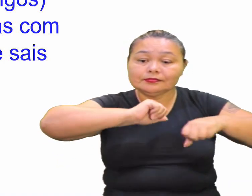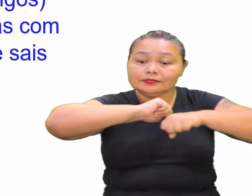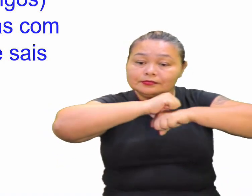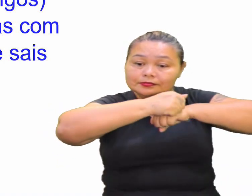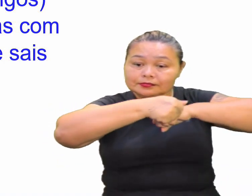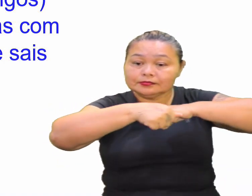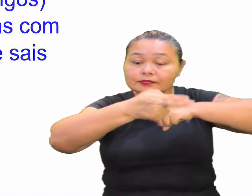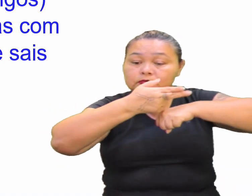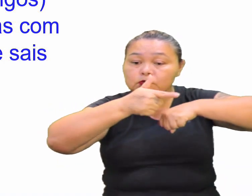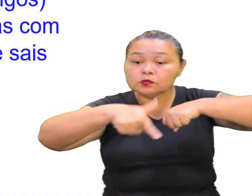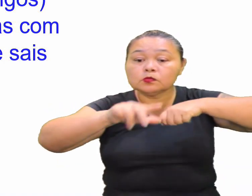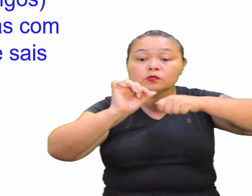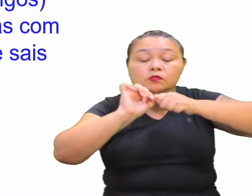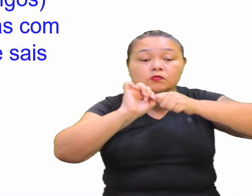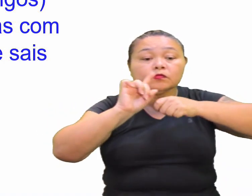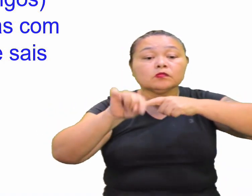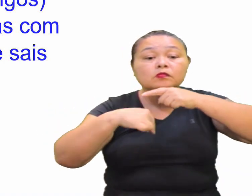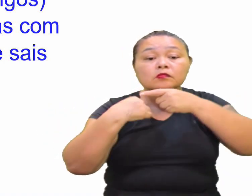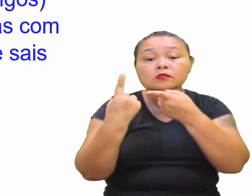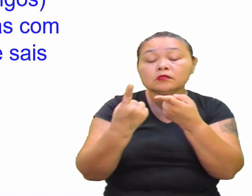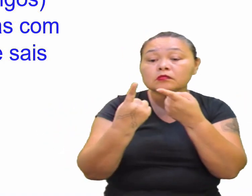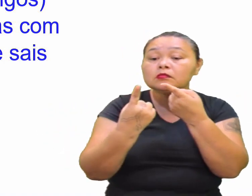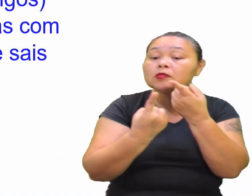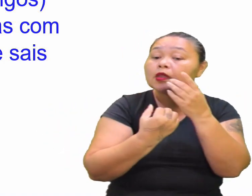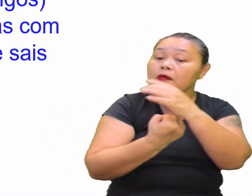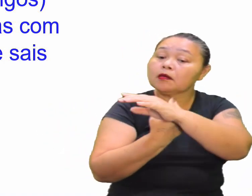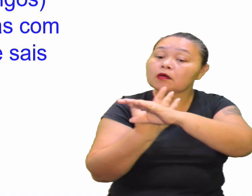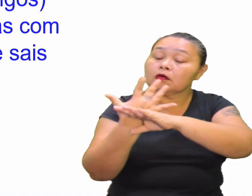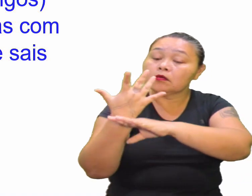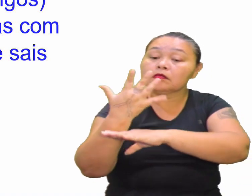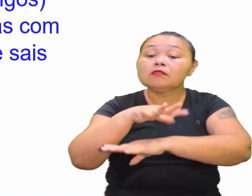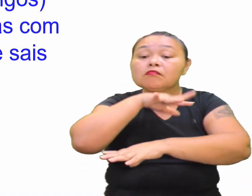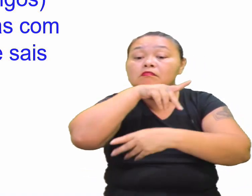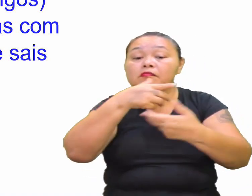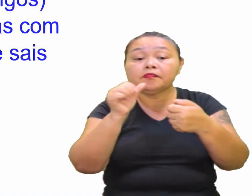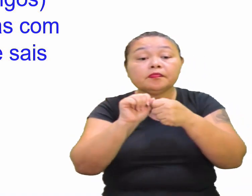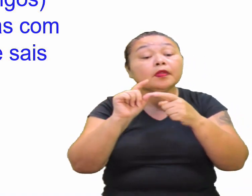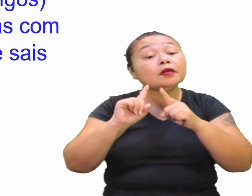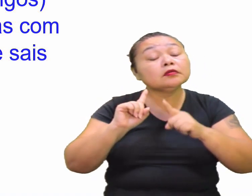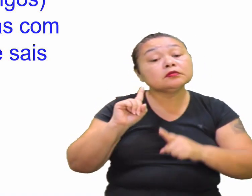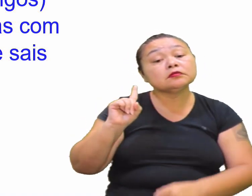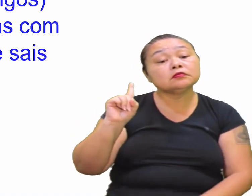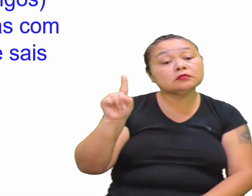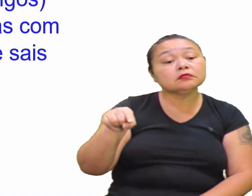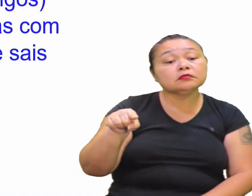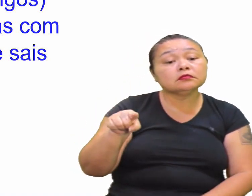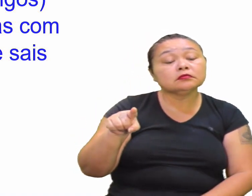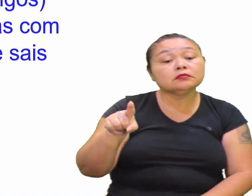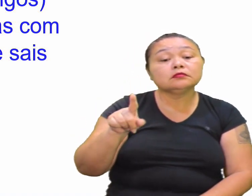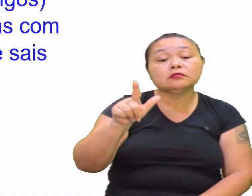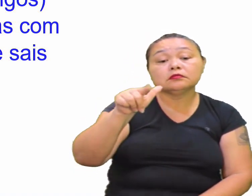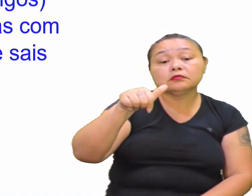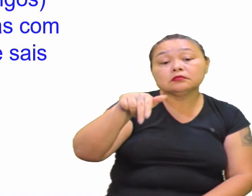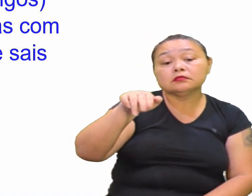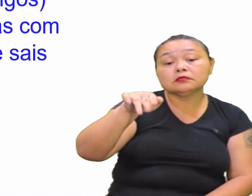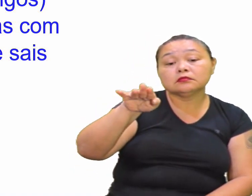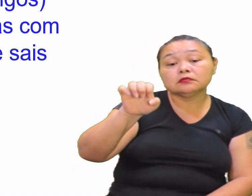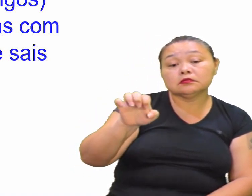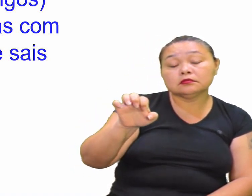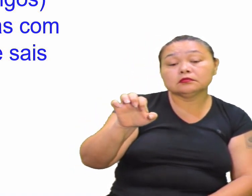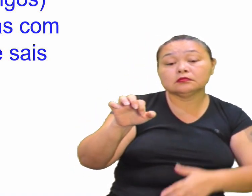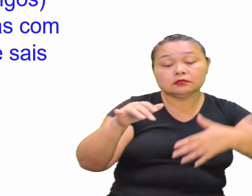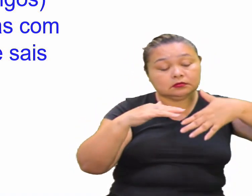nua, que tem condições desfavoráveis para plantas e animais, né? São o quê? São os